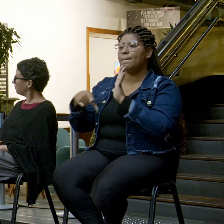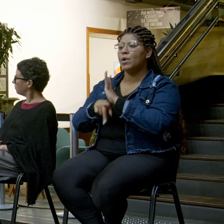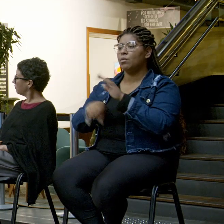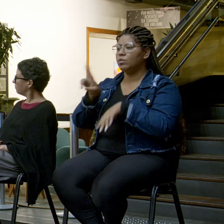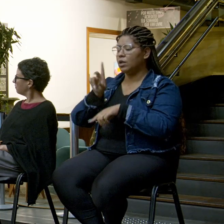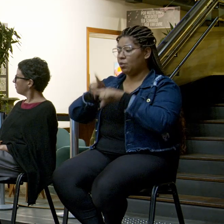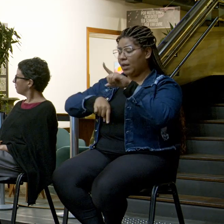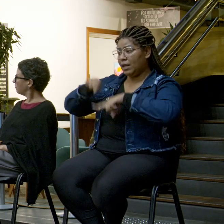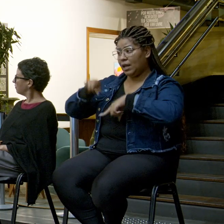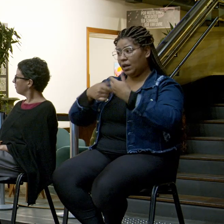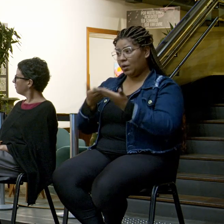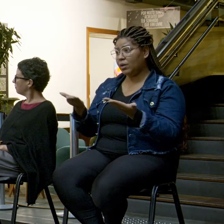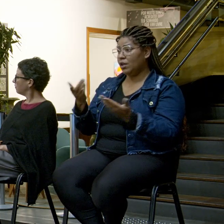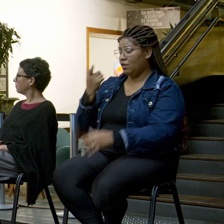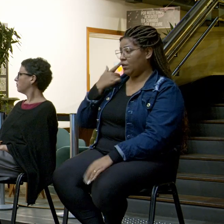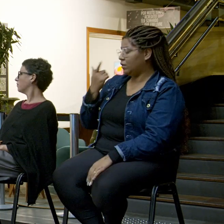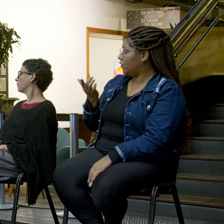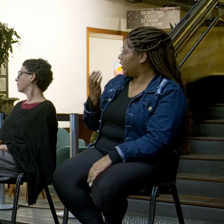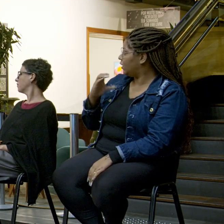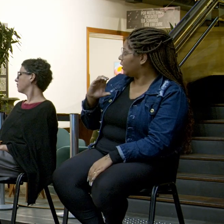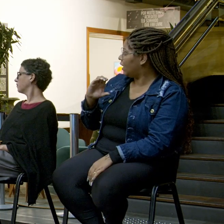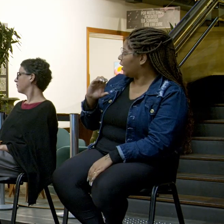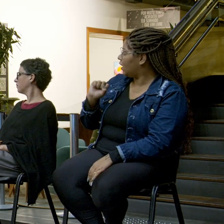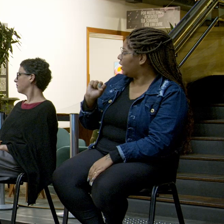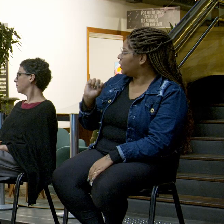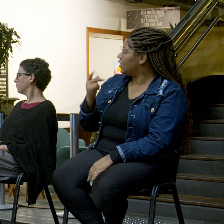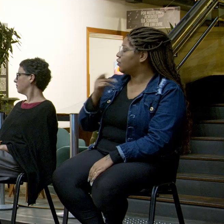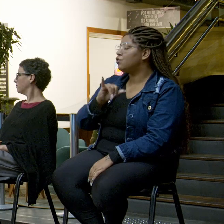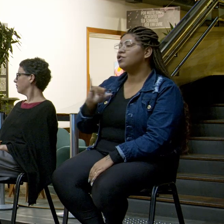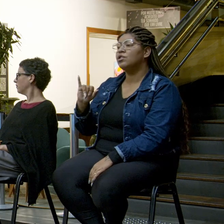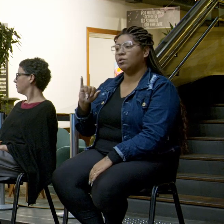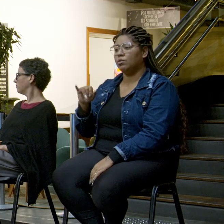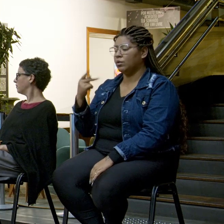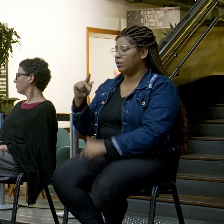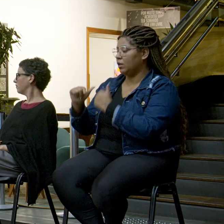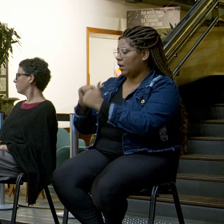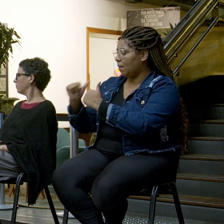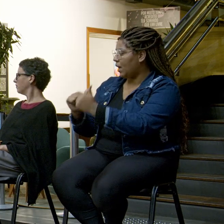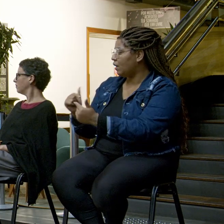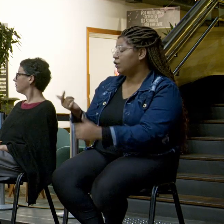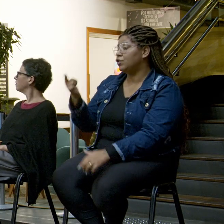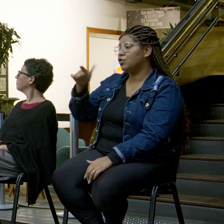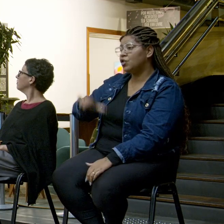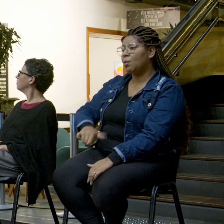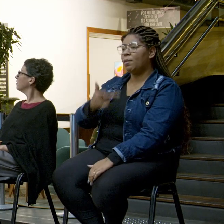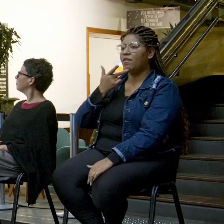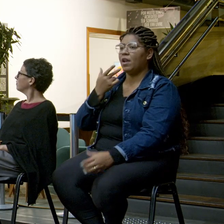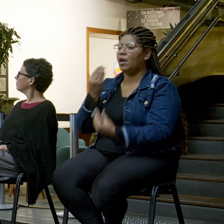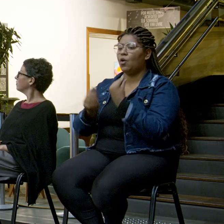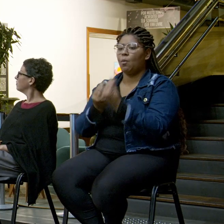material. Então, acho que a presença da Schilo no trabalho dela é muito interessante nesse sentido, assim, e uma reafirmação da